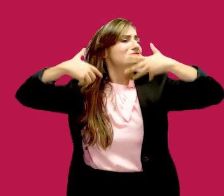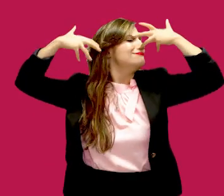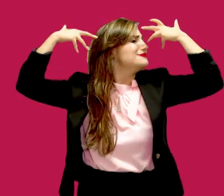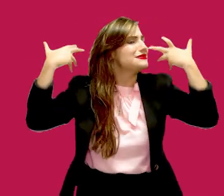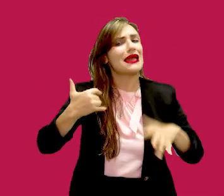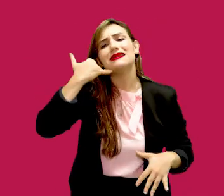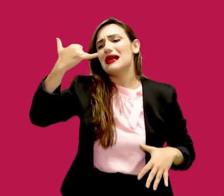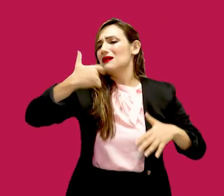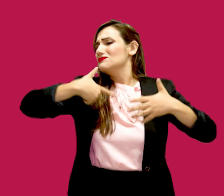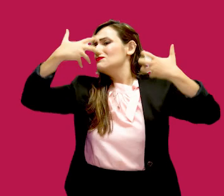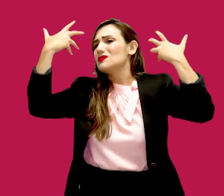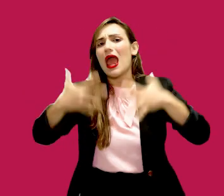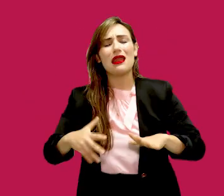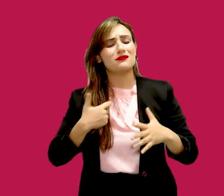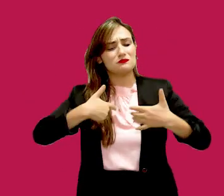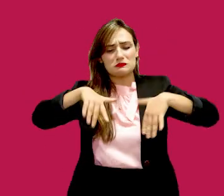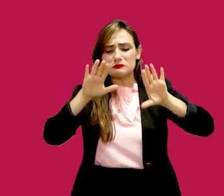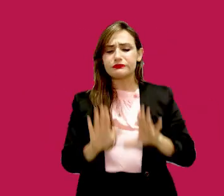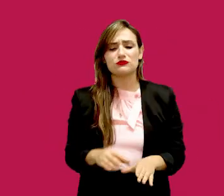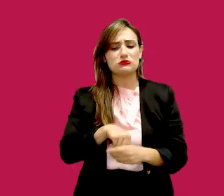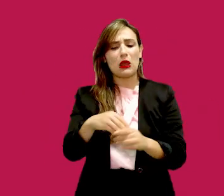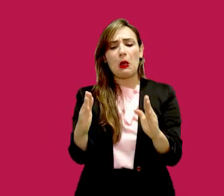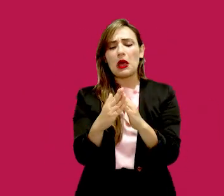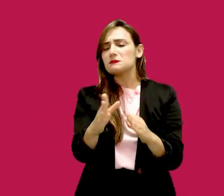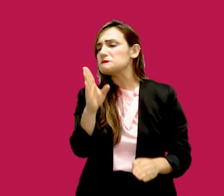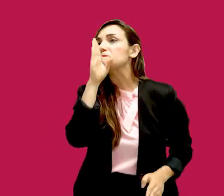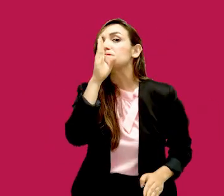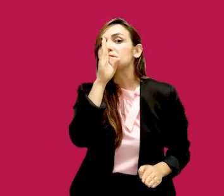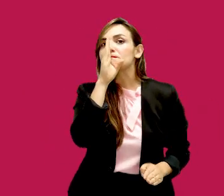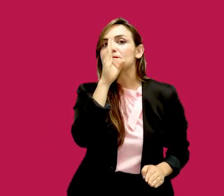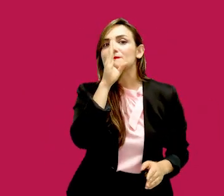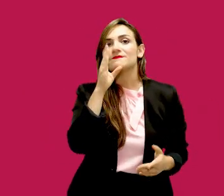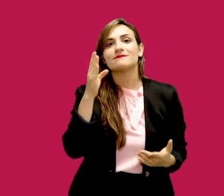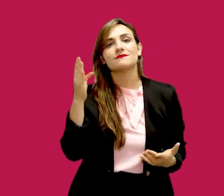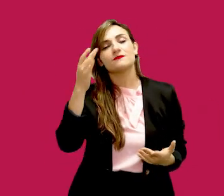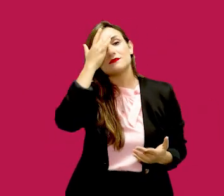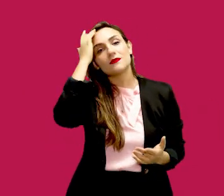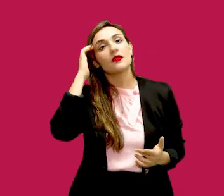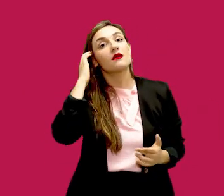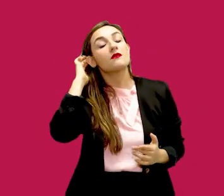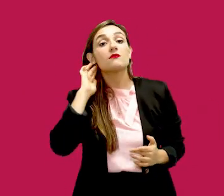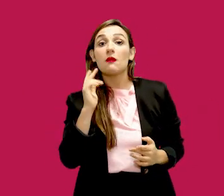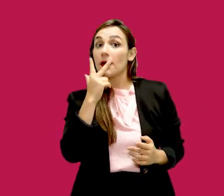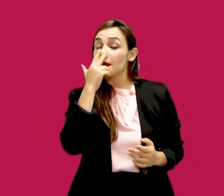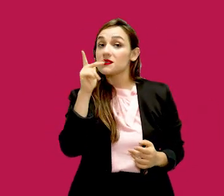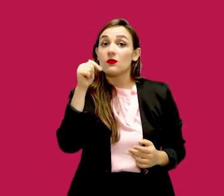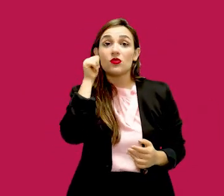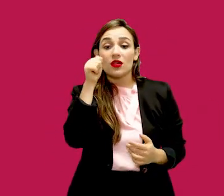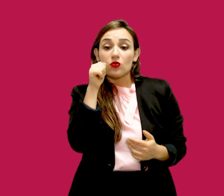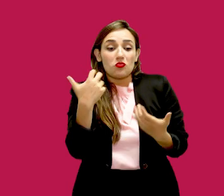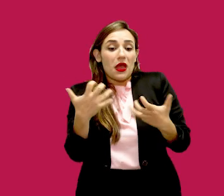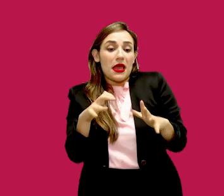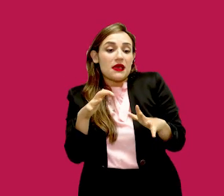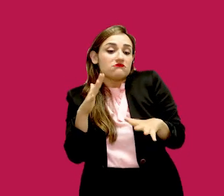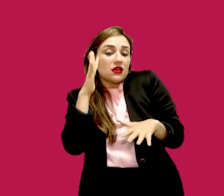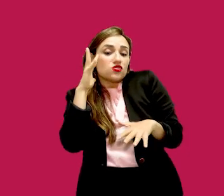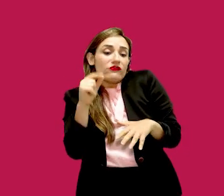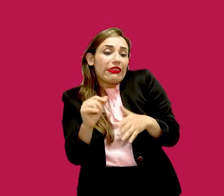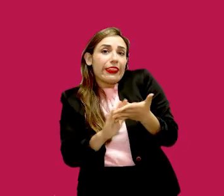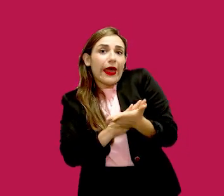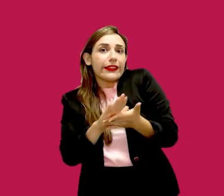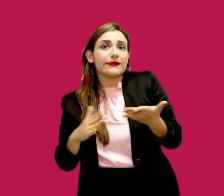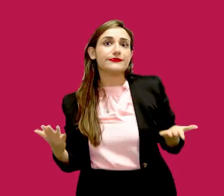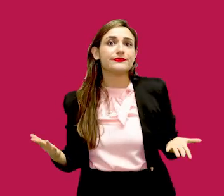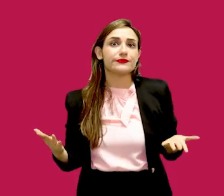como resultado, essa perda da vontade da mulher de tomar decisões, de simplesmente, às vezes até ela não quer